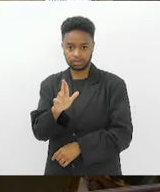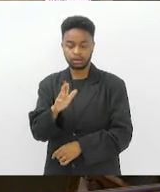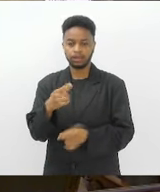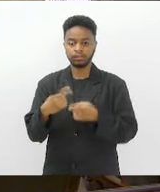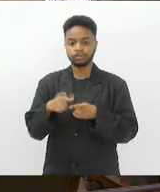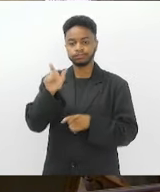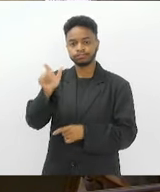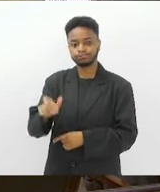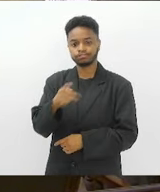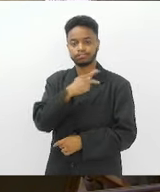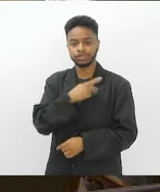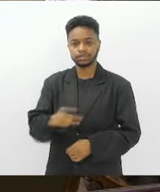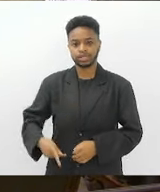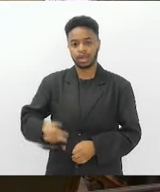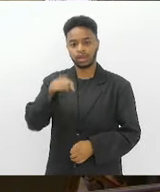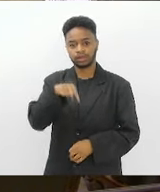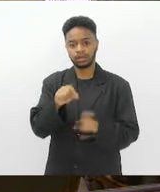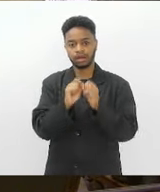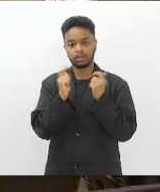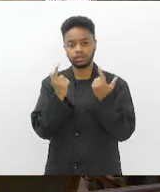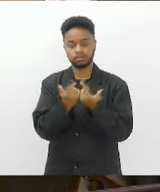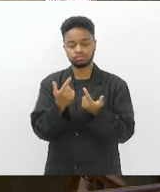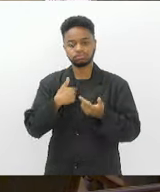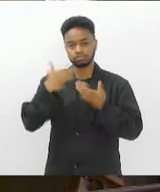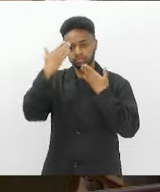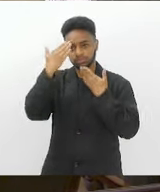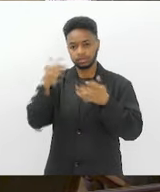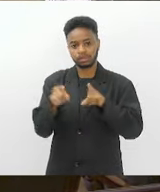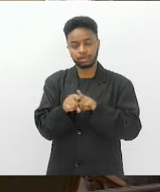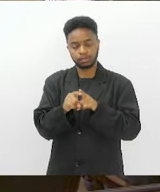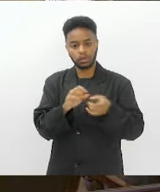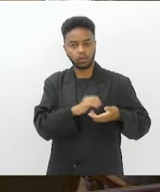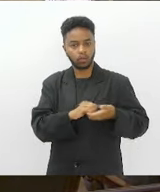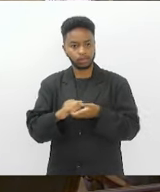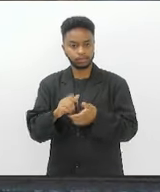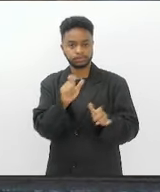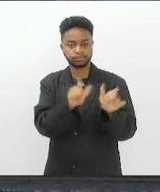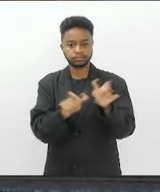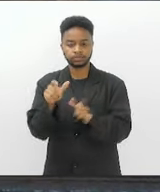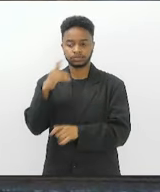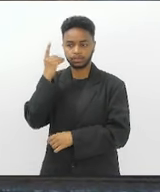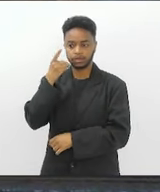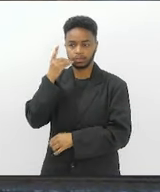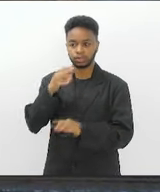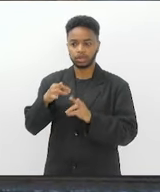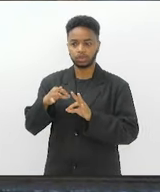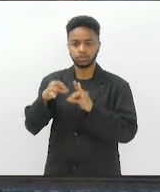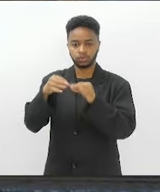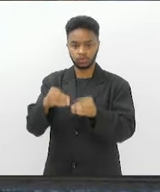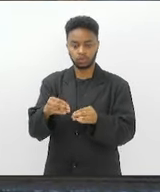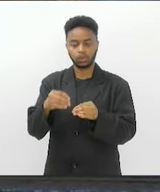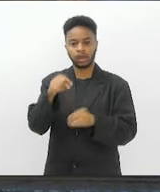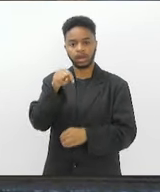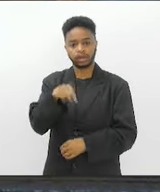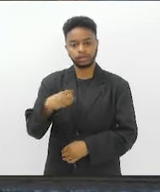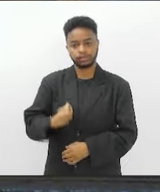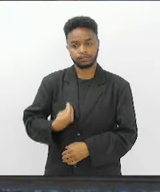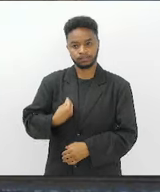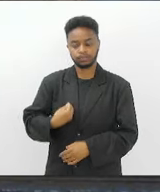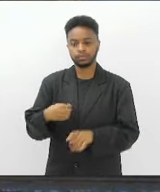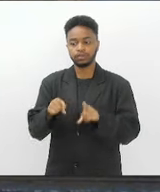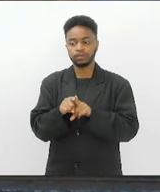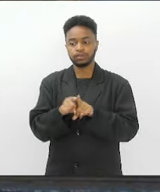dessa casa, na qual agradeço também e cumprimento todos os deputados estaduais presentes aqui, sobretudo